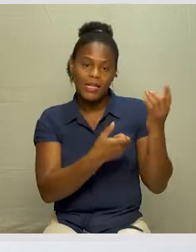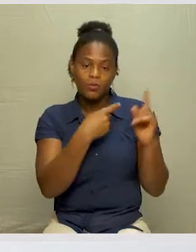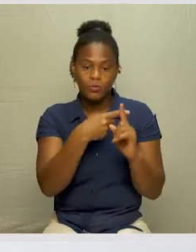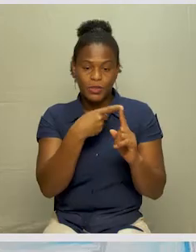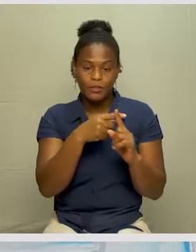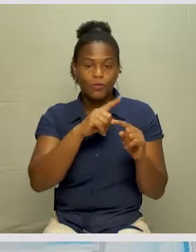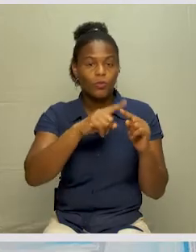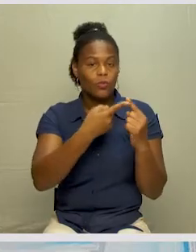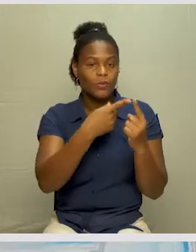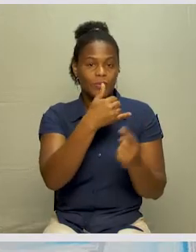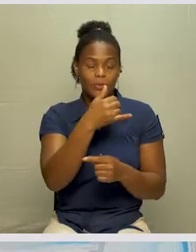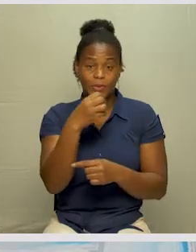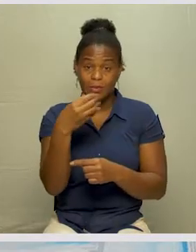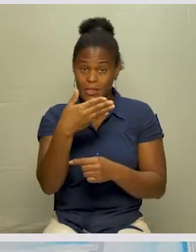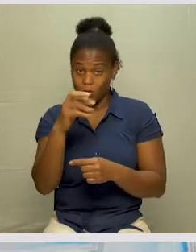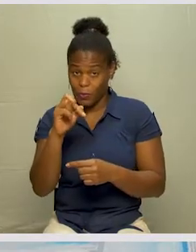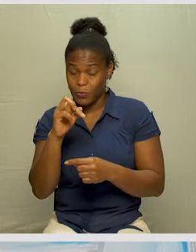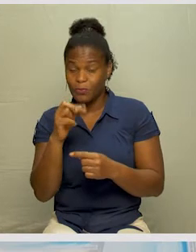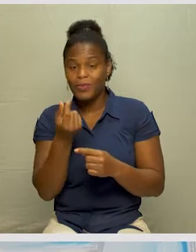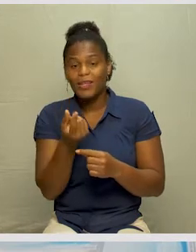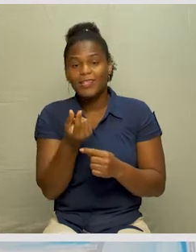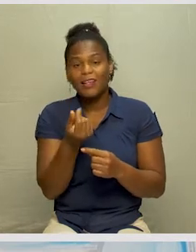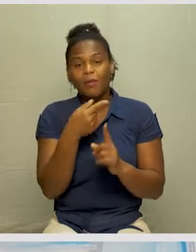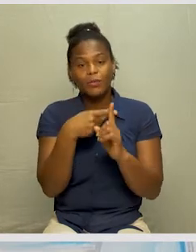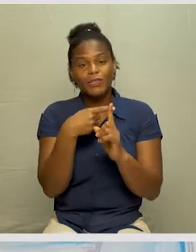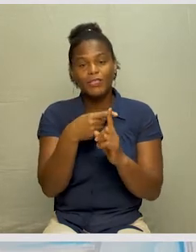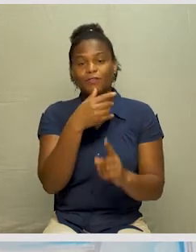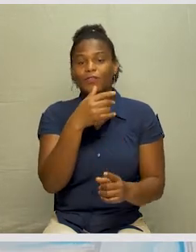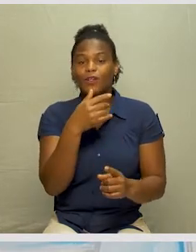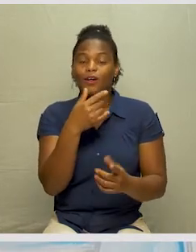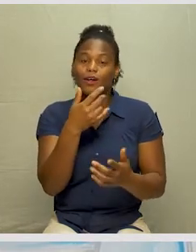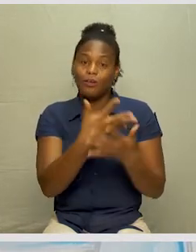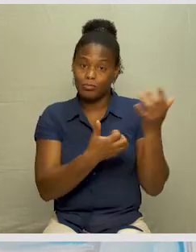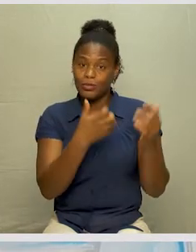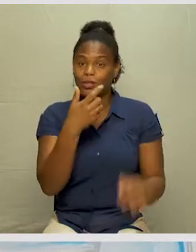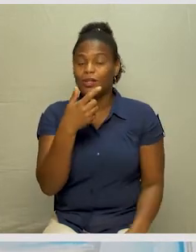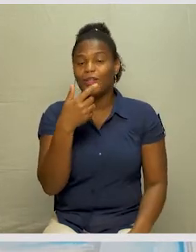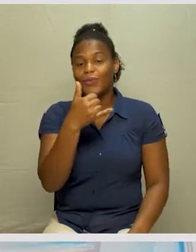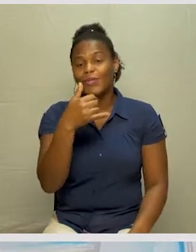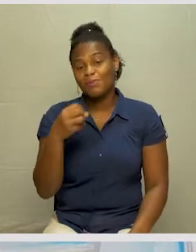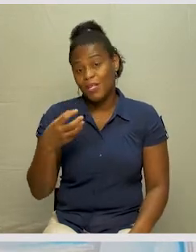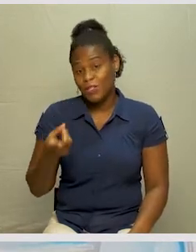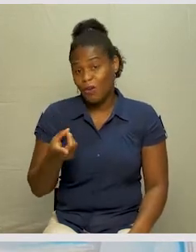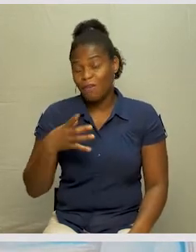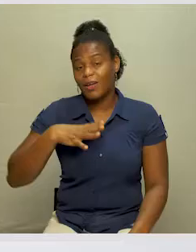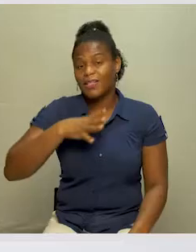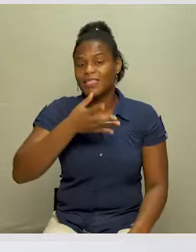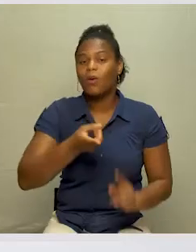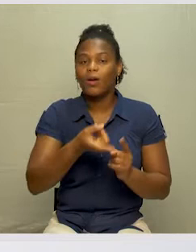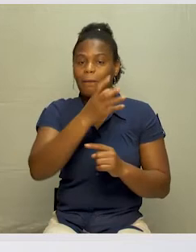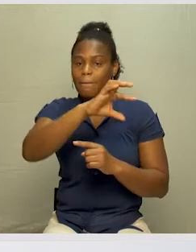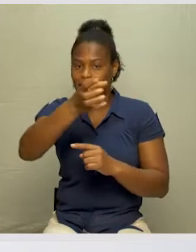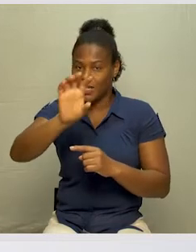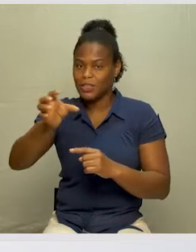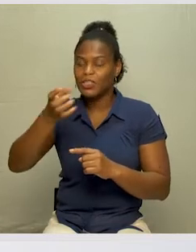positivo em 2018, saldo positivo em 2019. Significa o quê? Significa